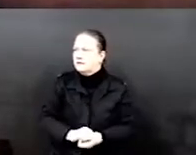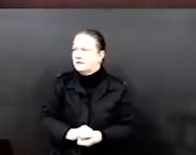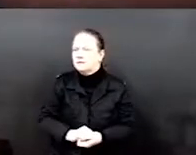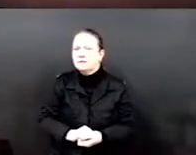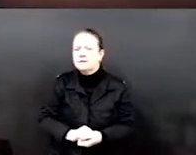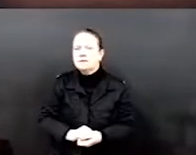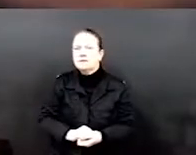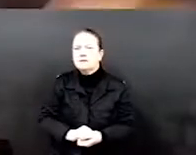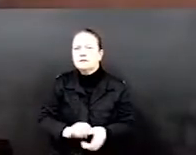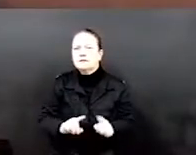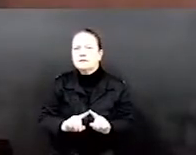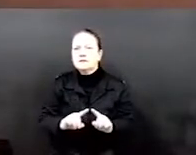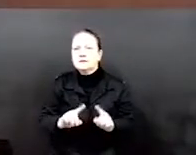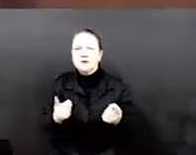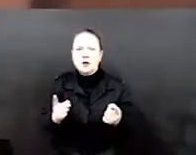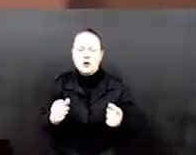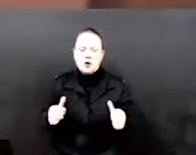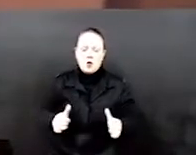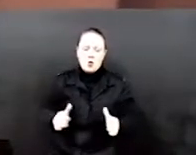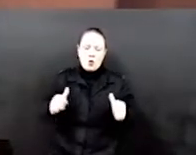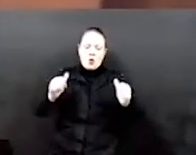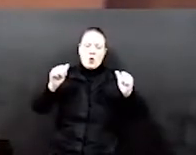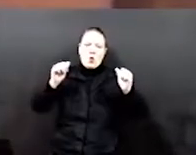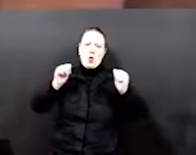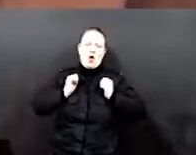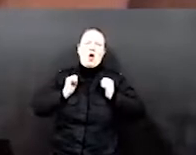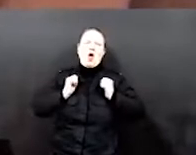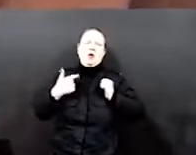também. Mas não é uma alienação,